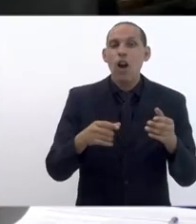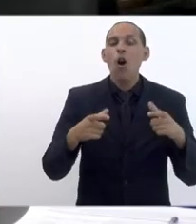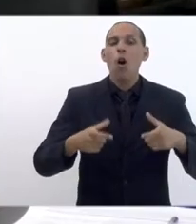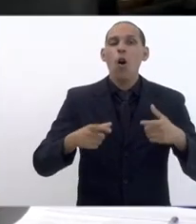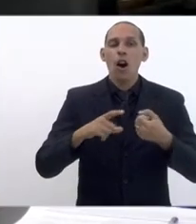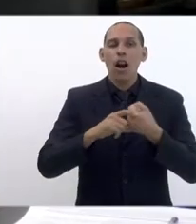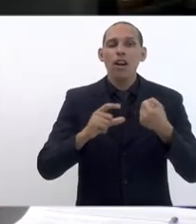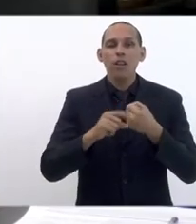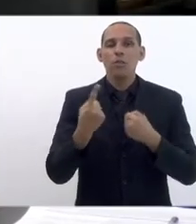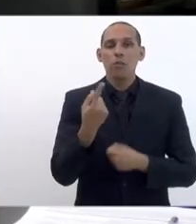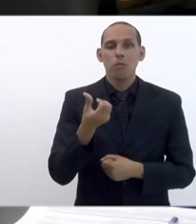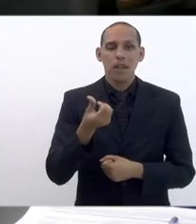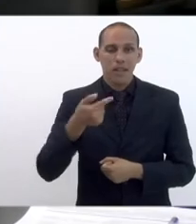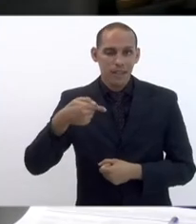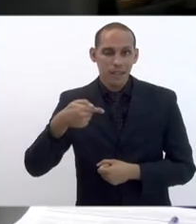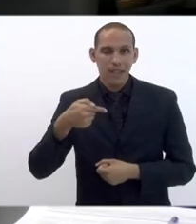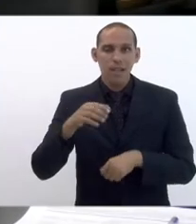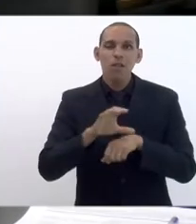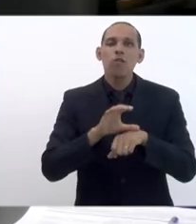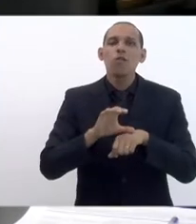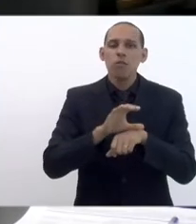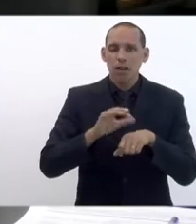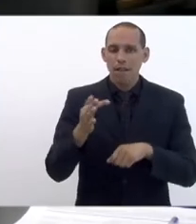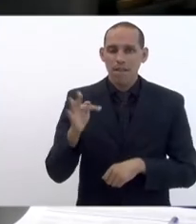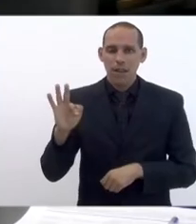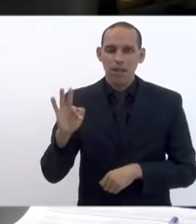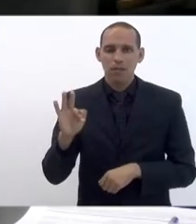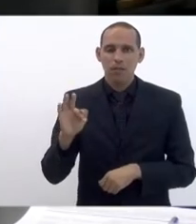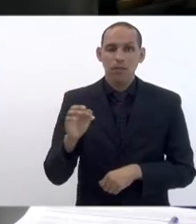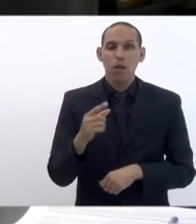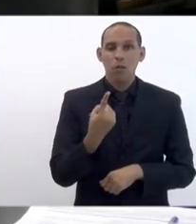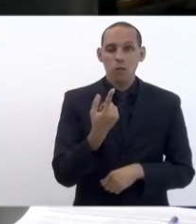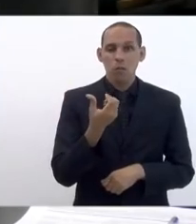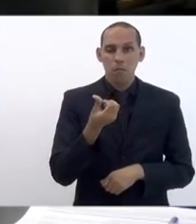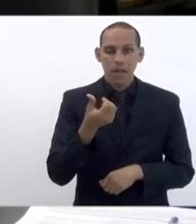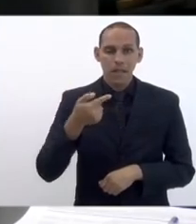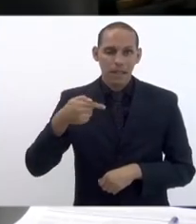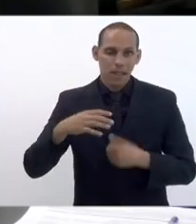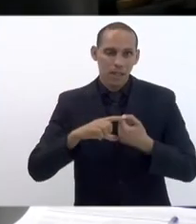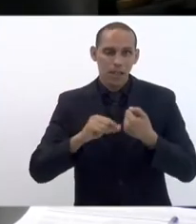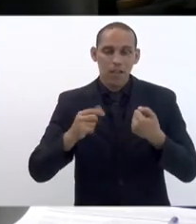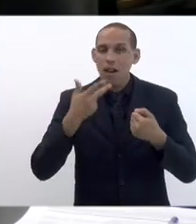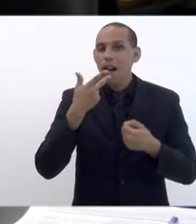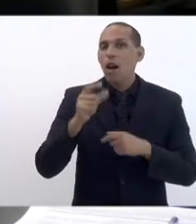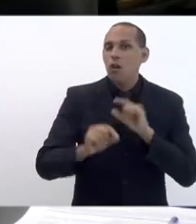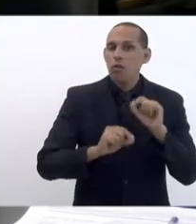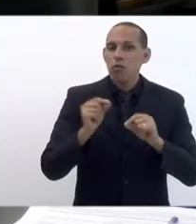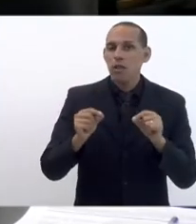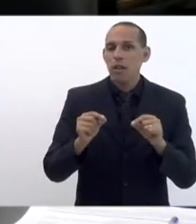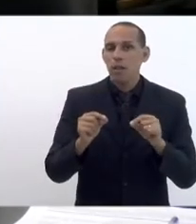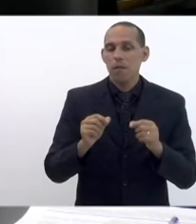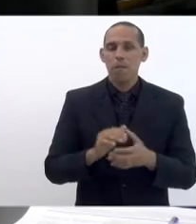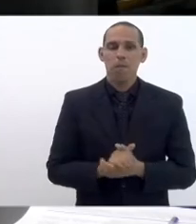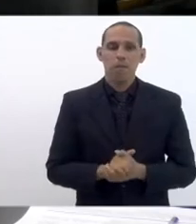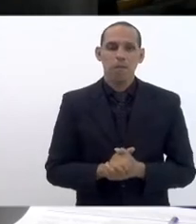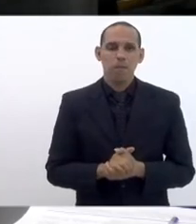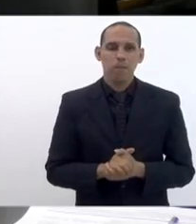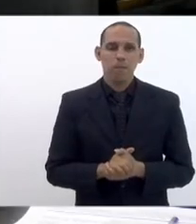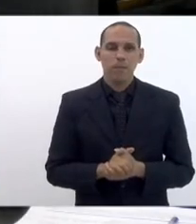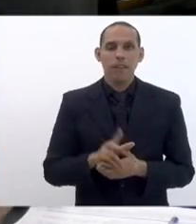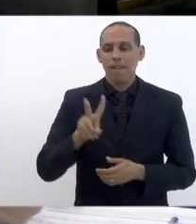167 da Constituição Federal. O artigo 167 da Constituição, ele fala que são vedados. E